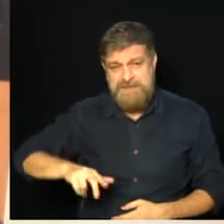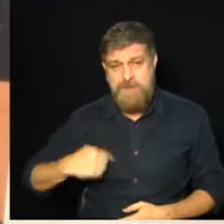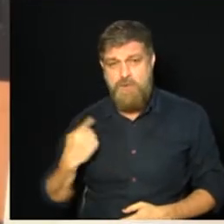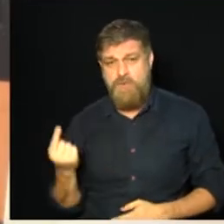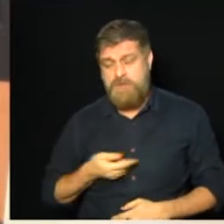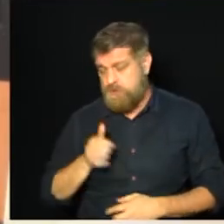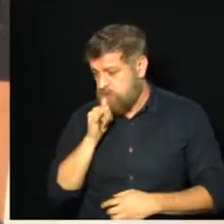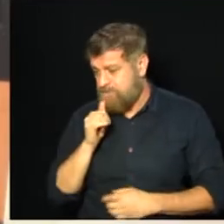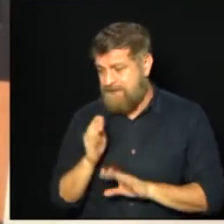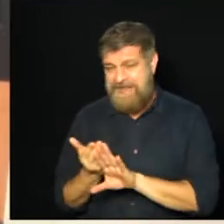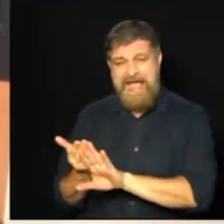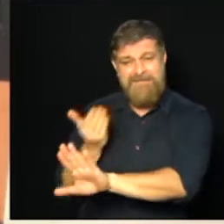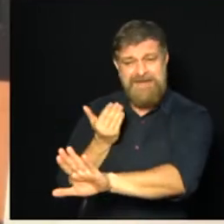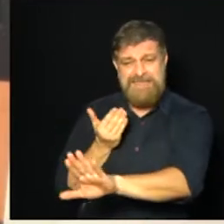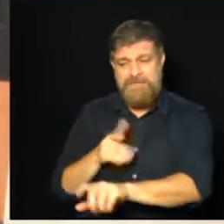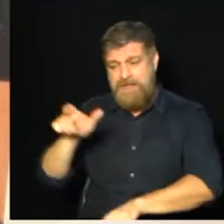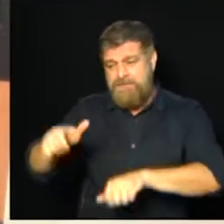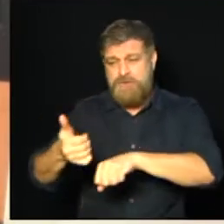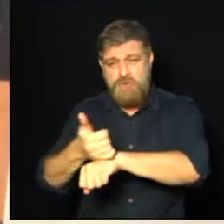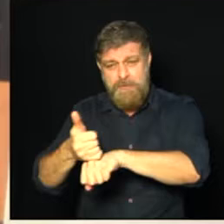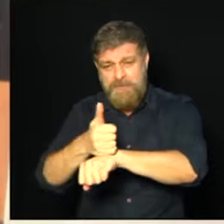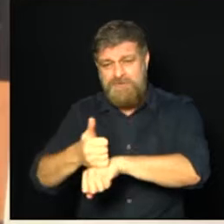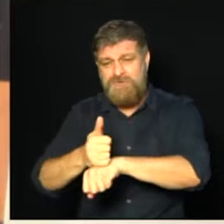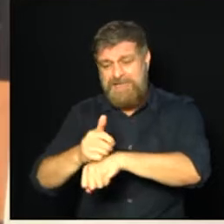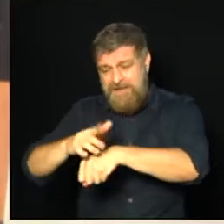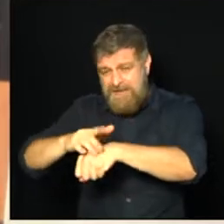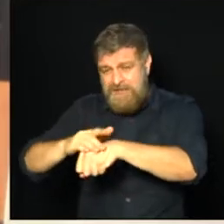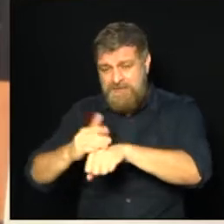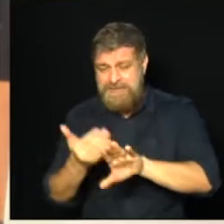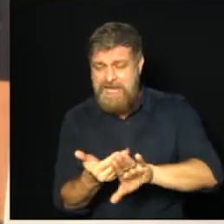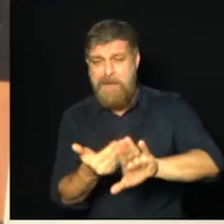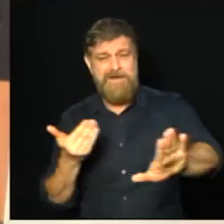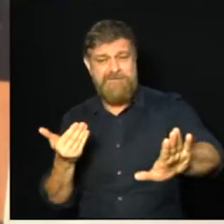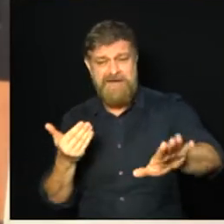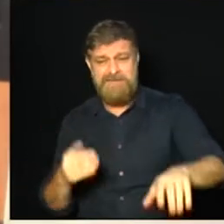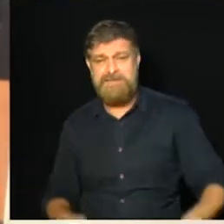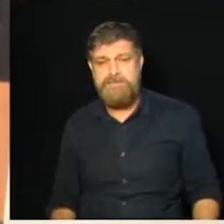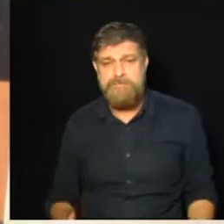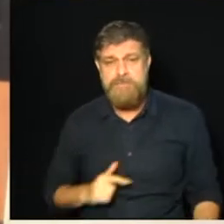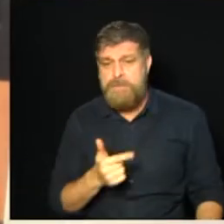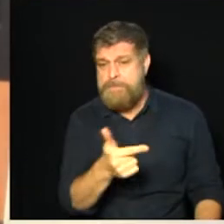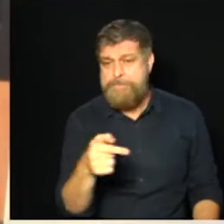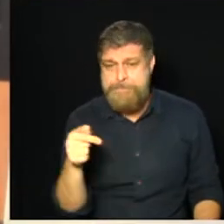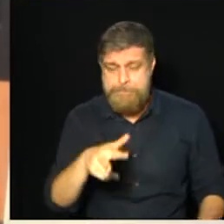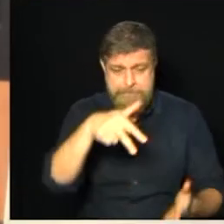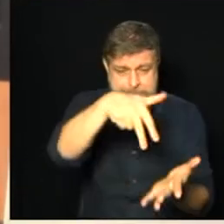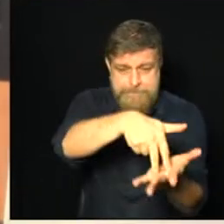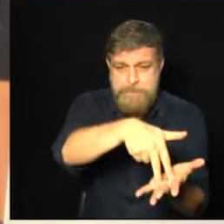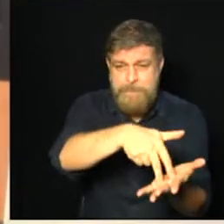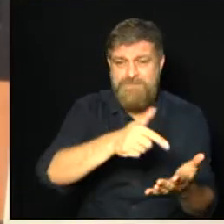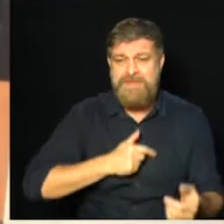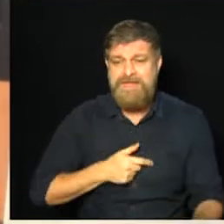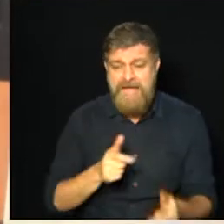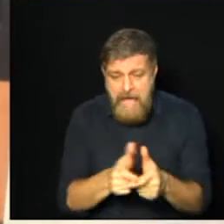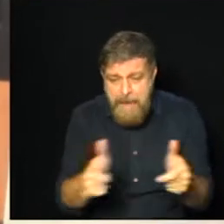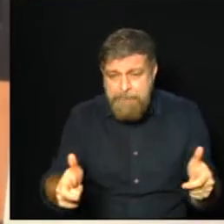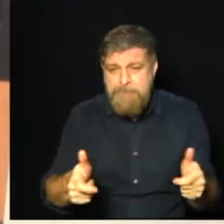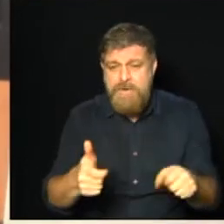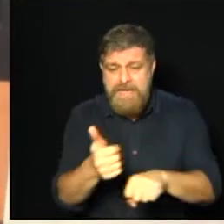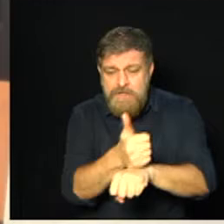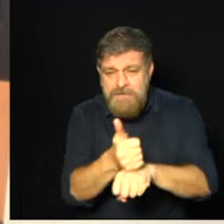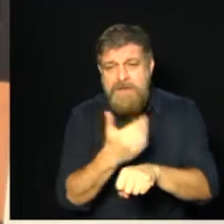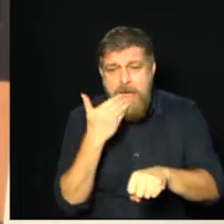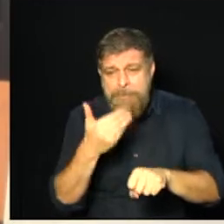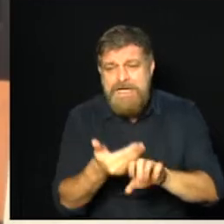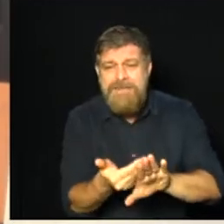fala dos afastamentos dos profissionais, especialmente naquela unidade, né? Além de eu não ter a fixação, eu tenho muito afastamento. Quando a gente contrata